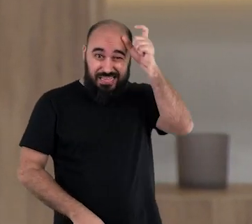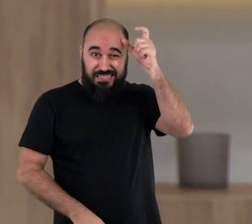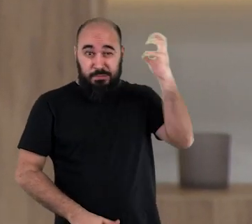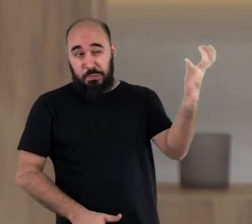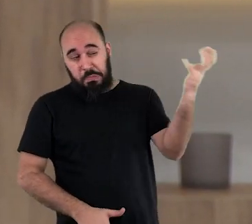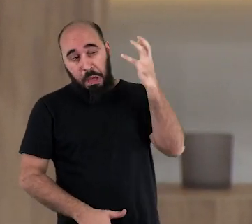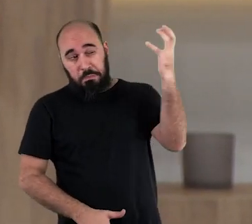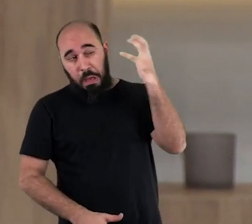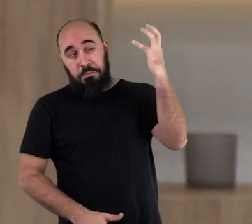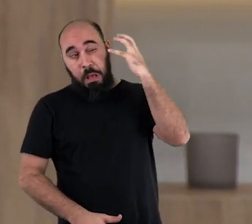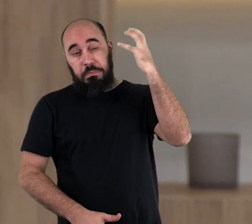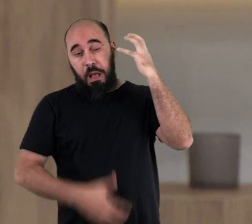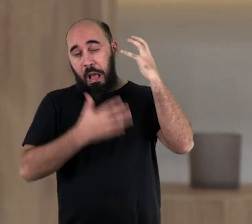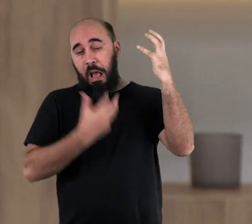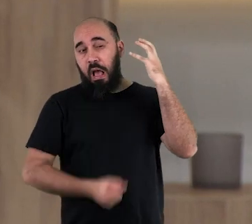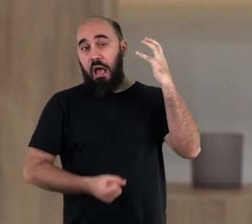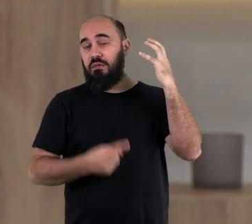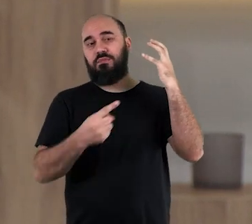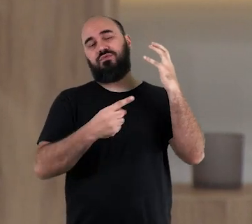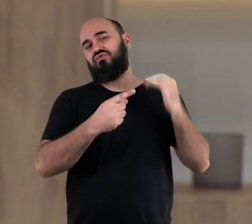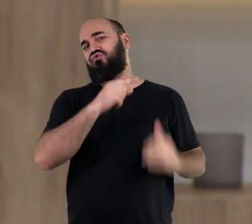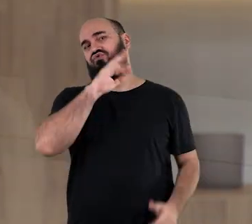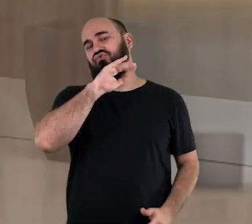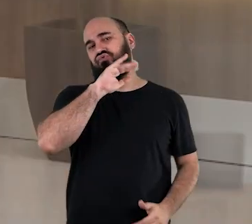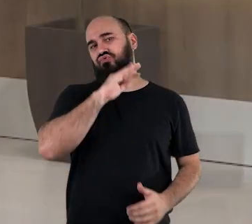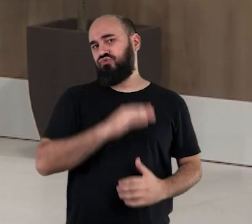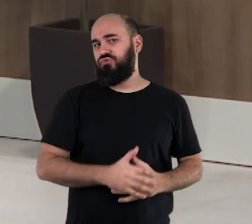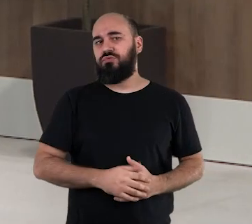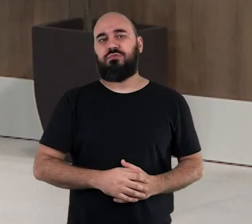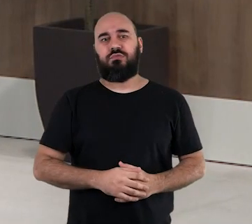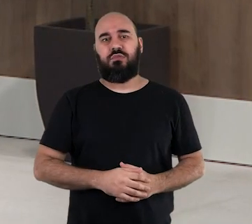segue agora com a música do Quarteto Arautos do Rei.